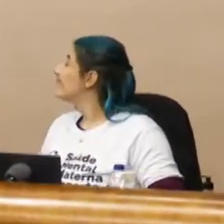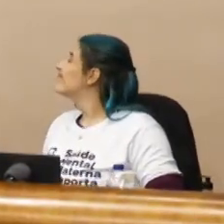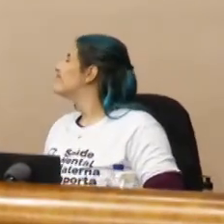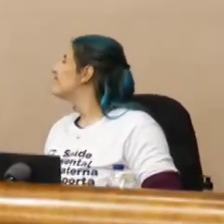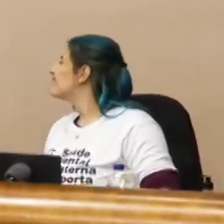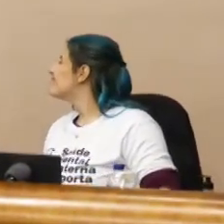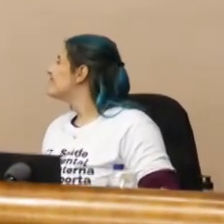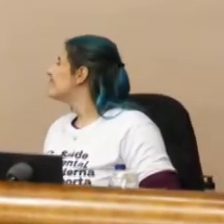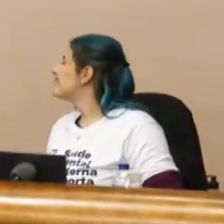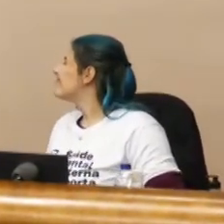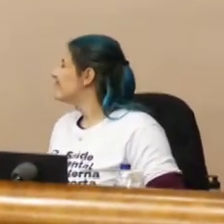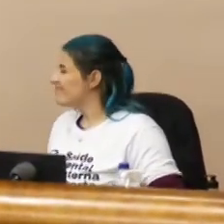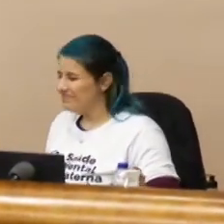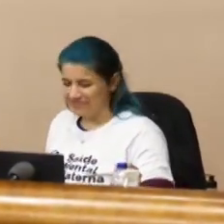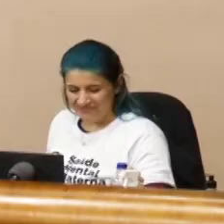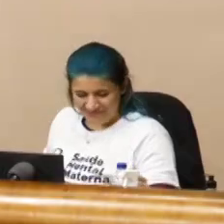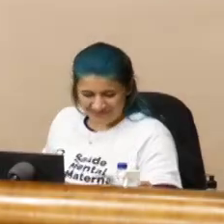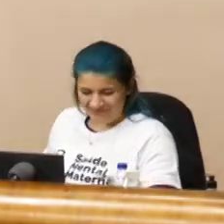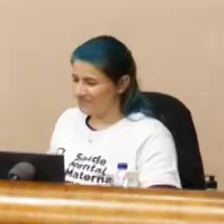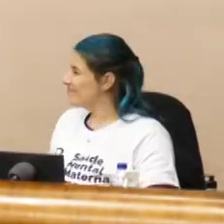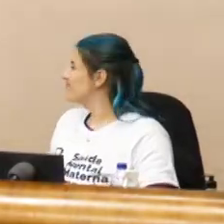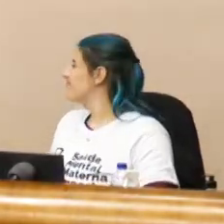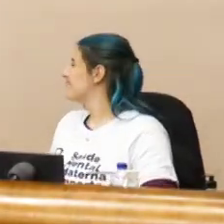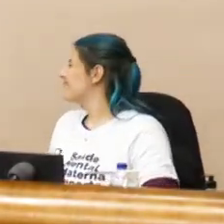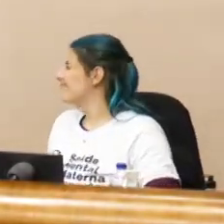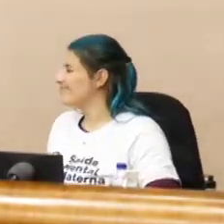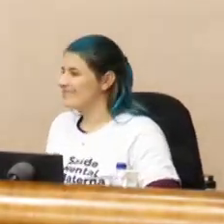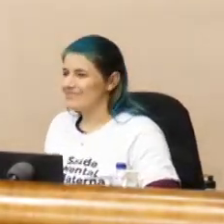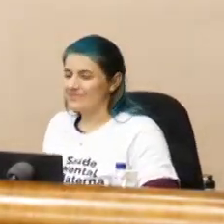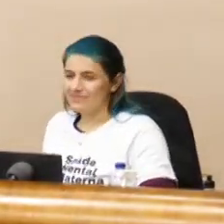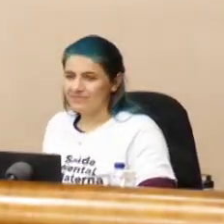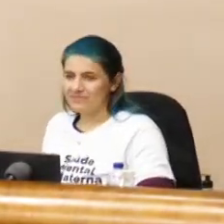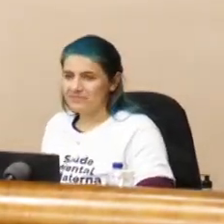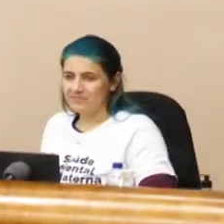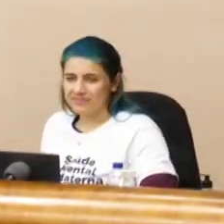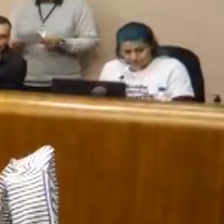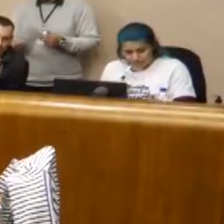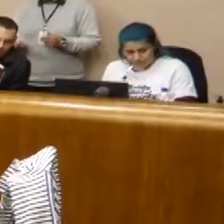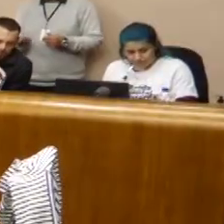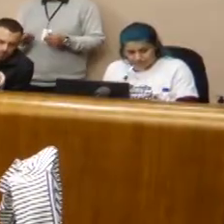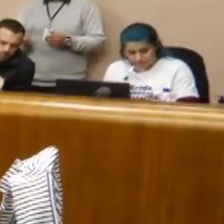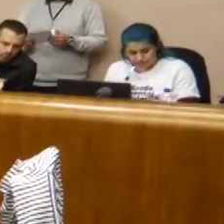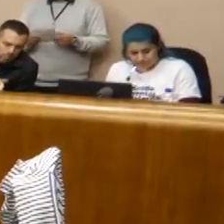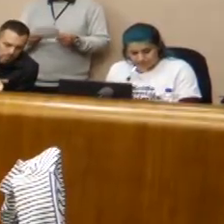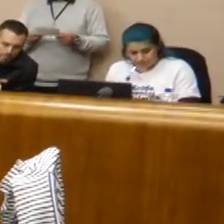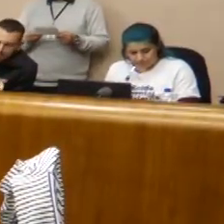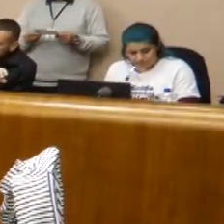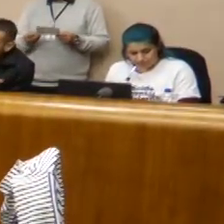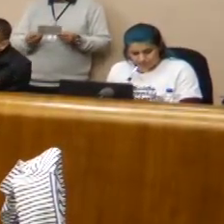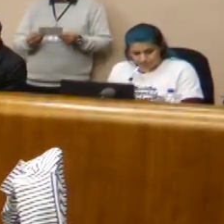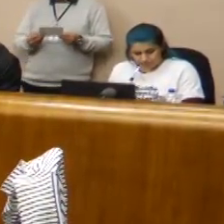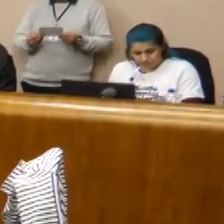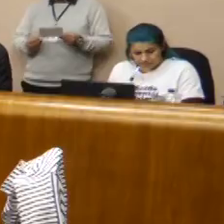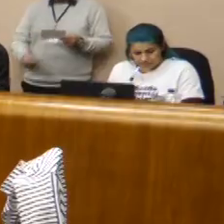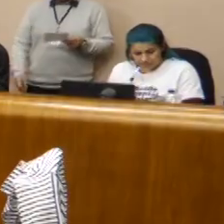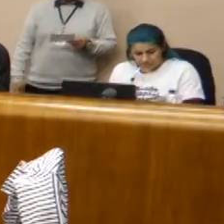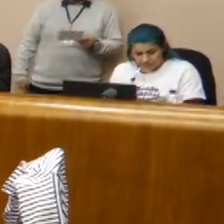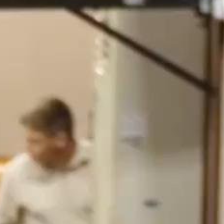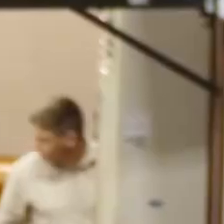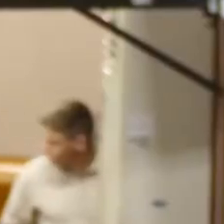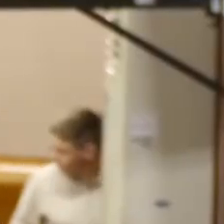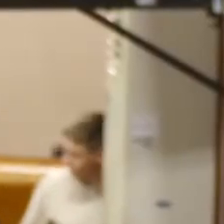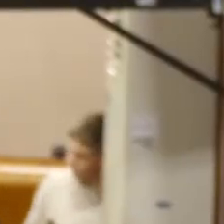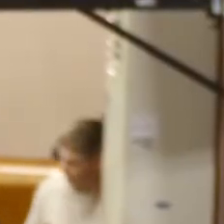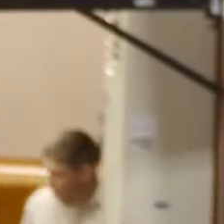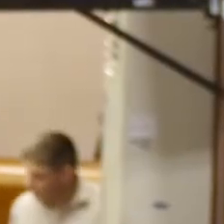orientações jurídicas, convênios e a confecção de carteirinhas de viagens intermunicipais para idosos a partir de 65 anos.